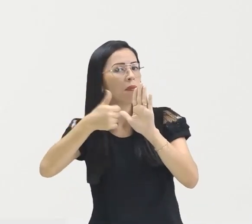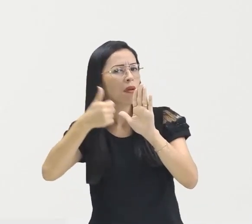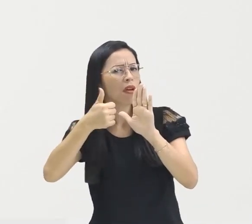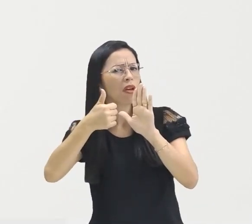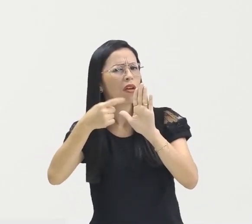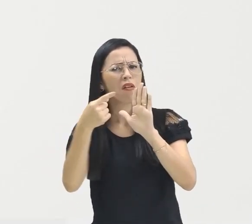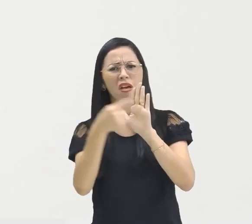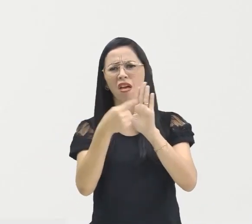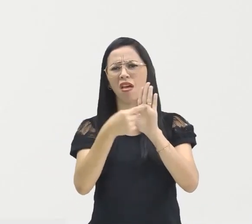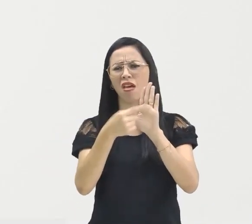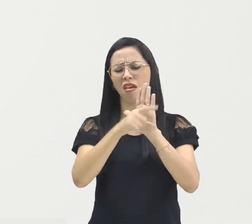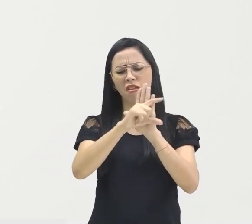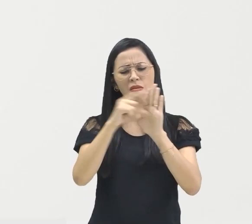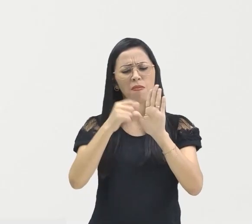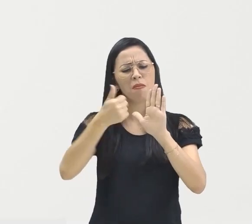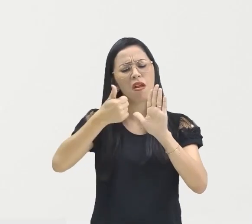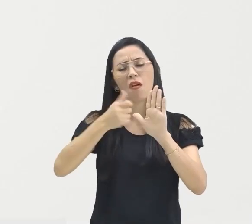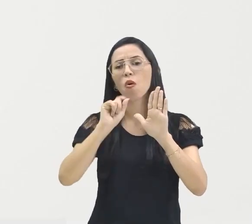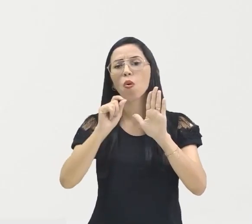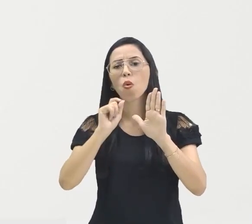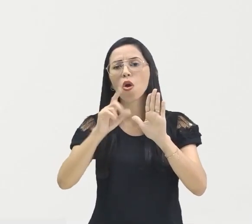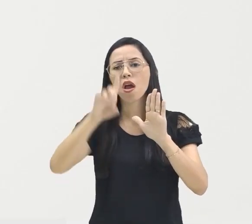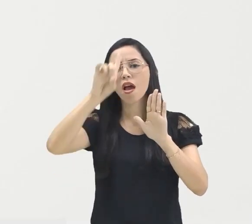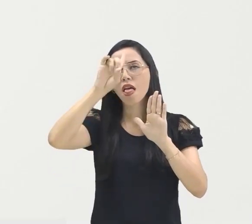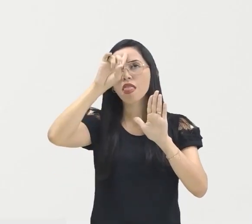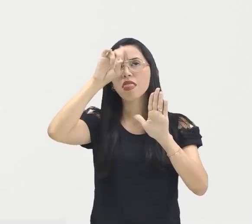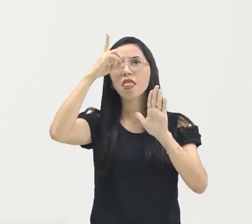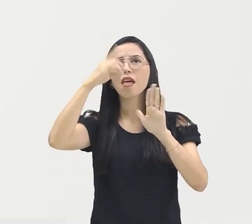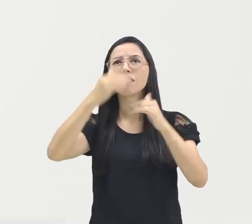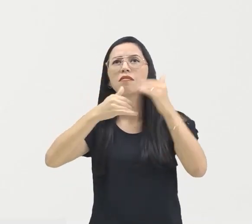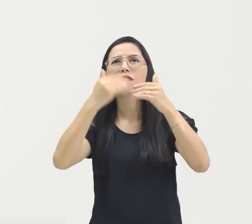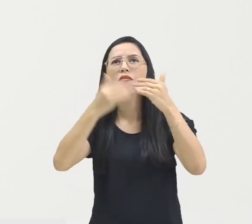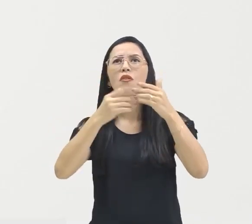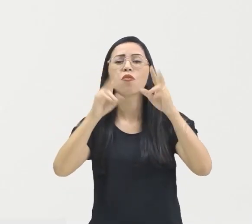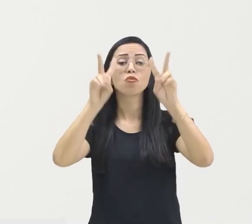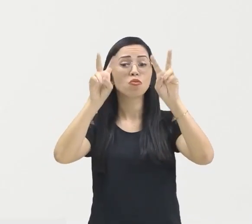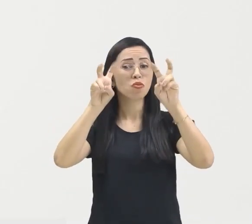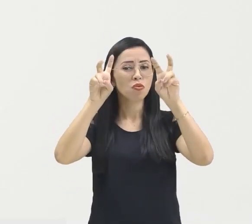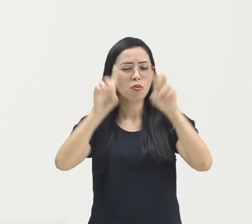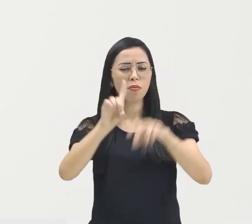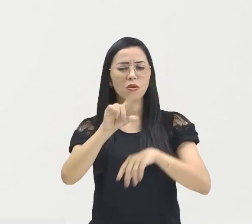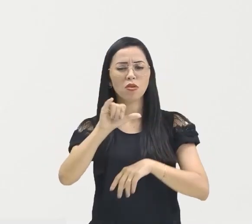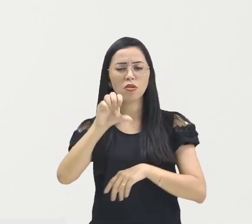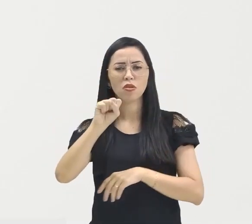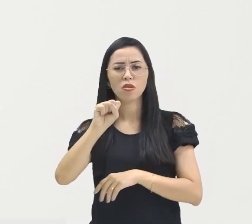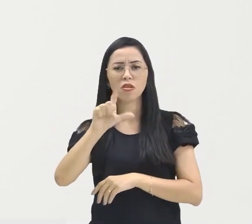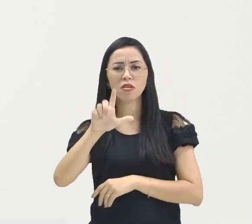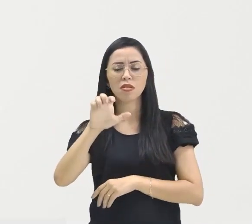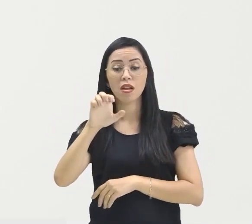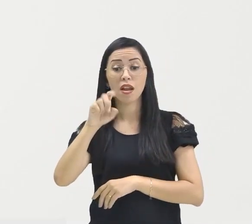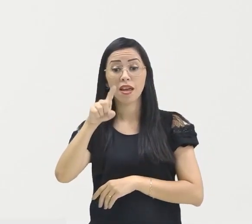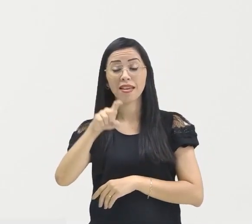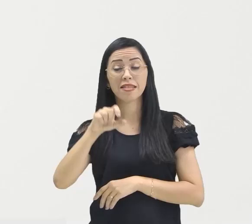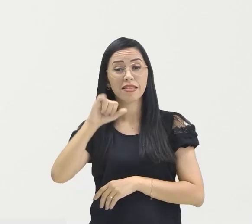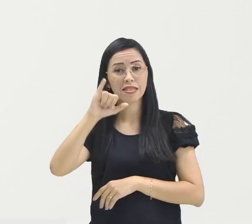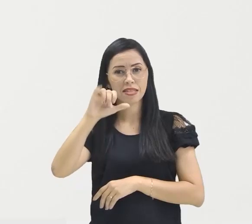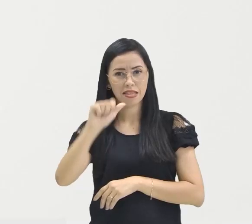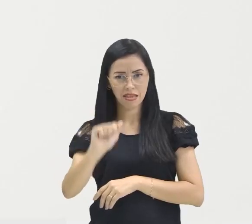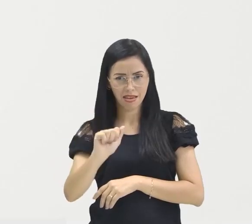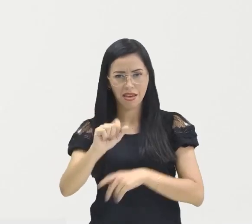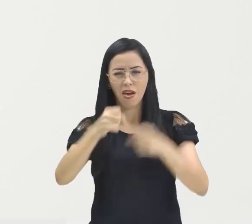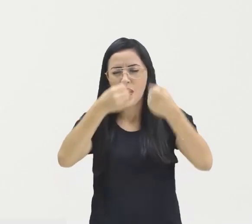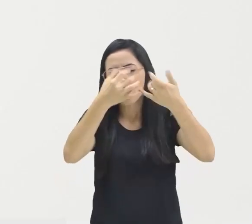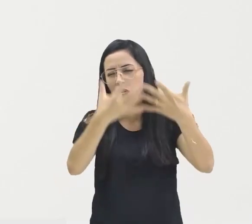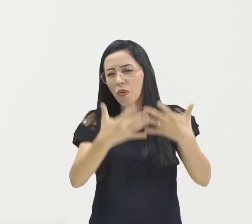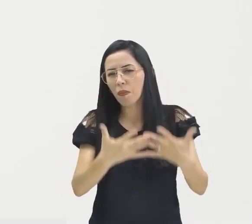aqui desenvolve uma ideia. O que é a dislexia? É um transtorno específico da leitura. Percebam aqui que eu vou fazer